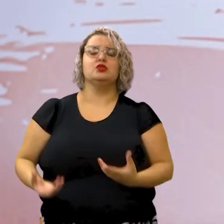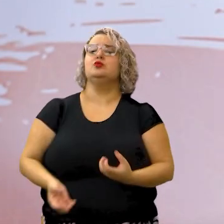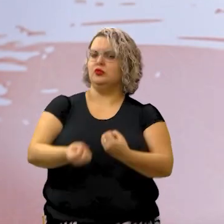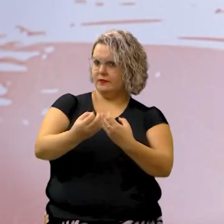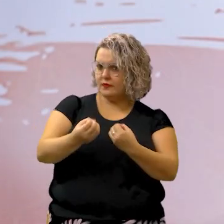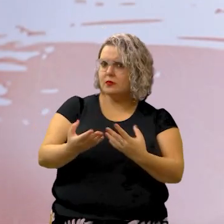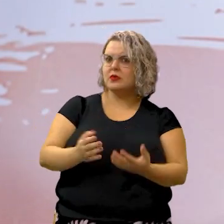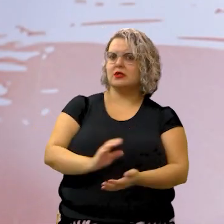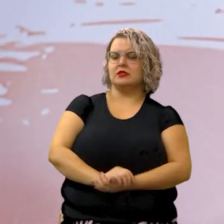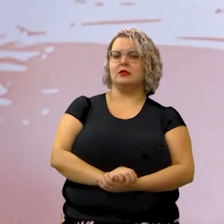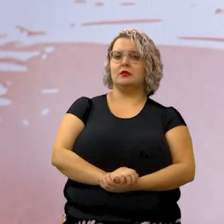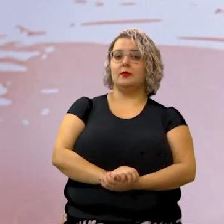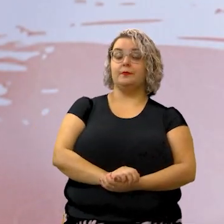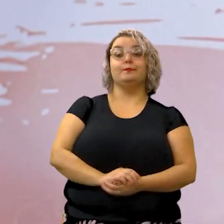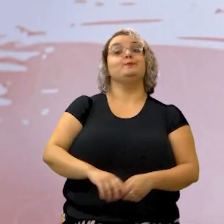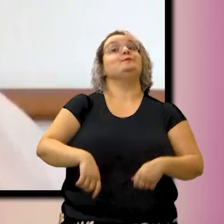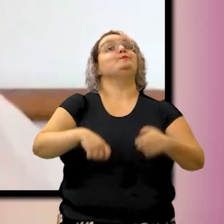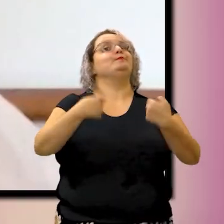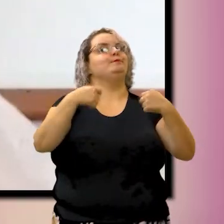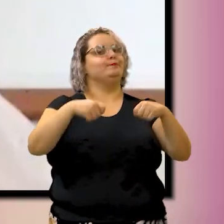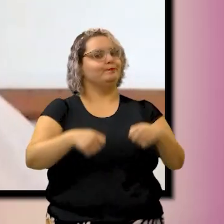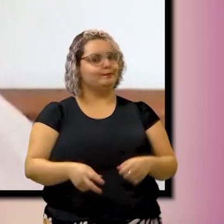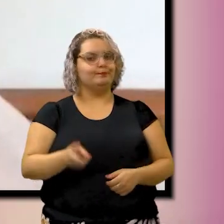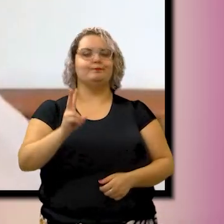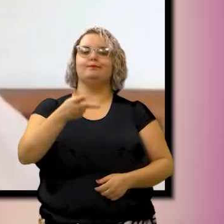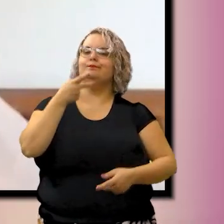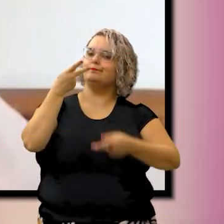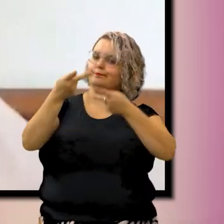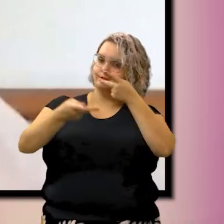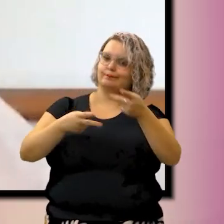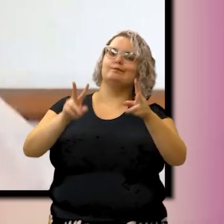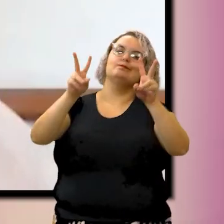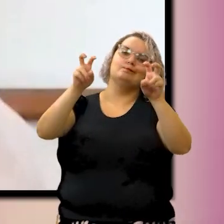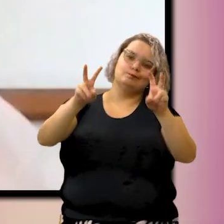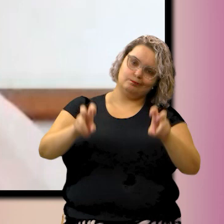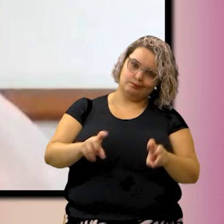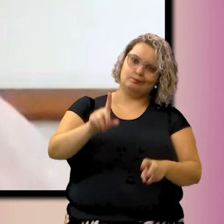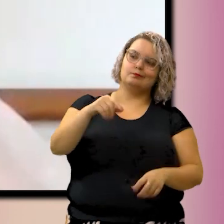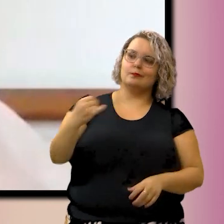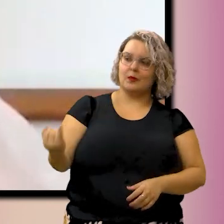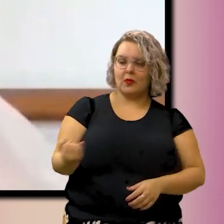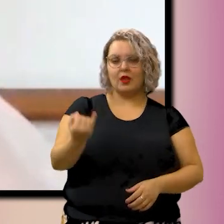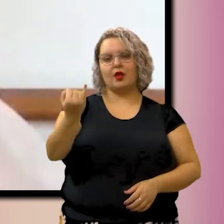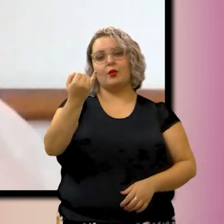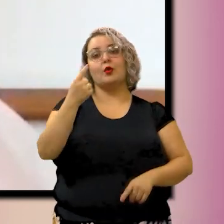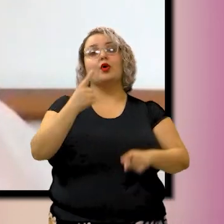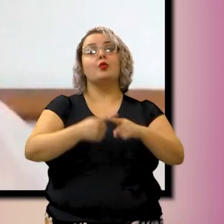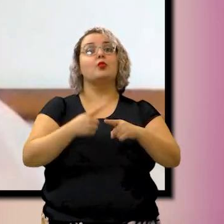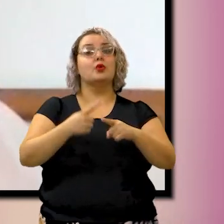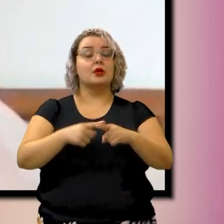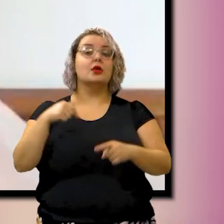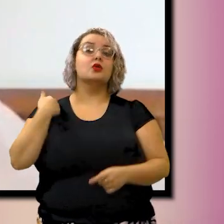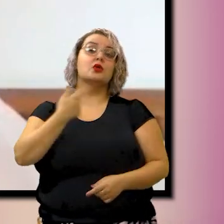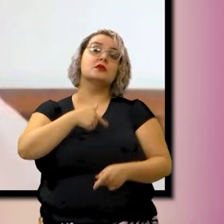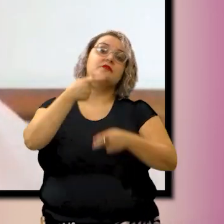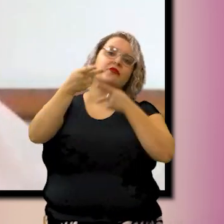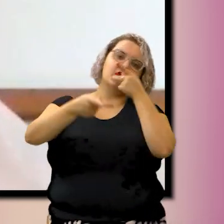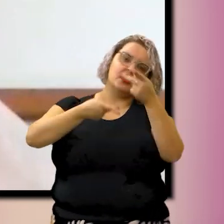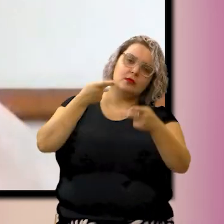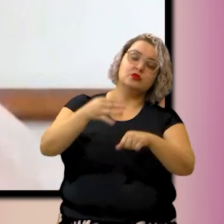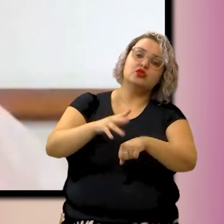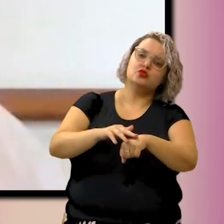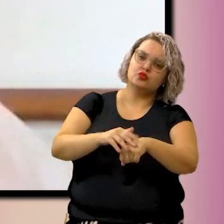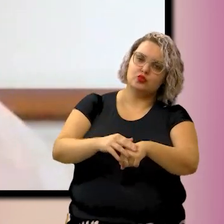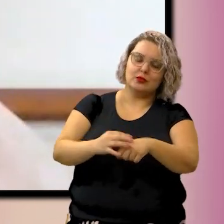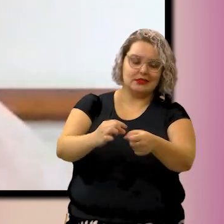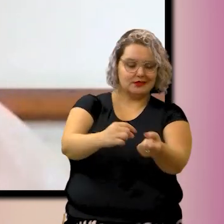de informação. A gente precisa sempre falar sobre isso. Eu acho que é extremamente importante porque a gente está